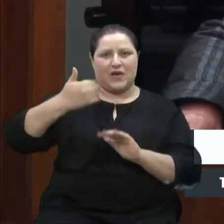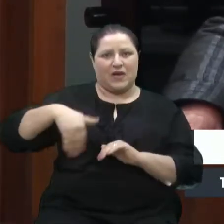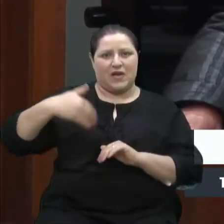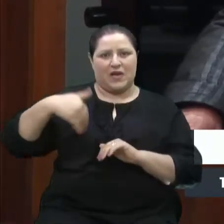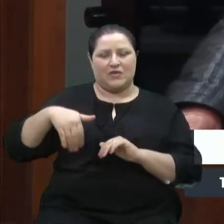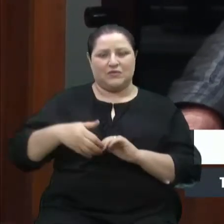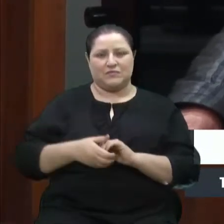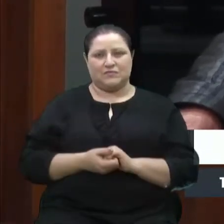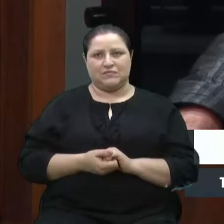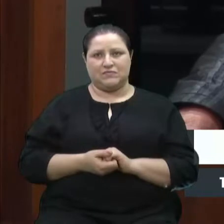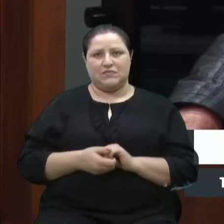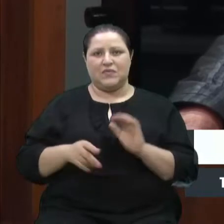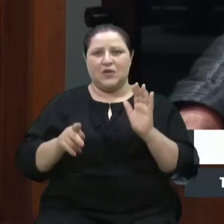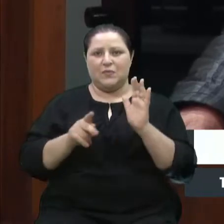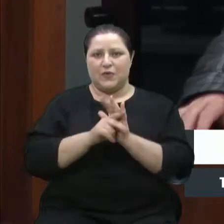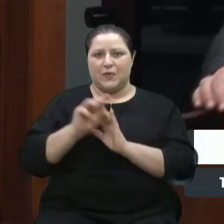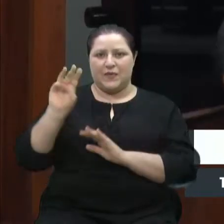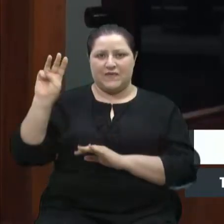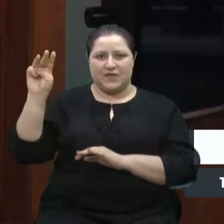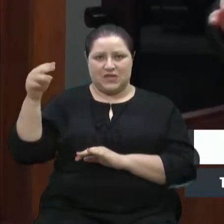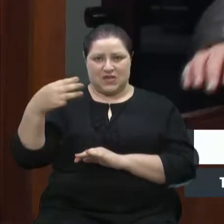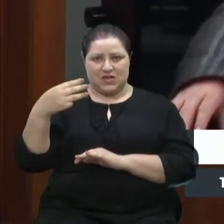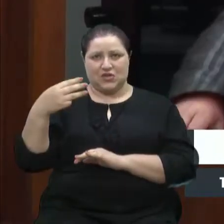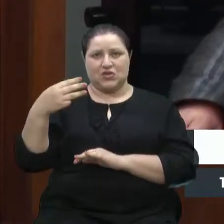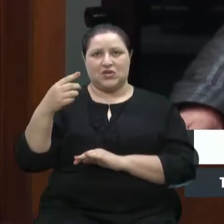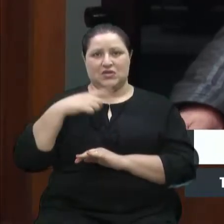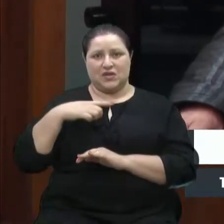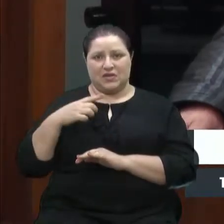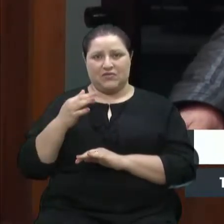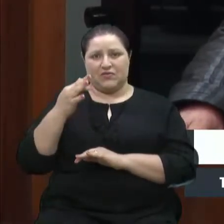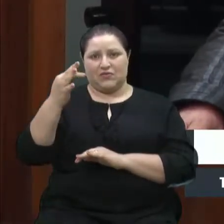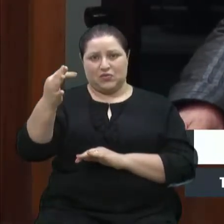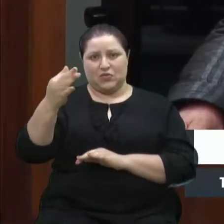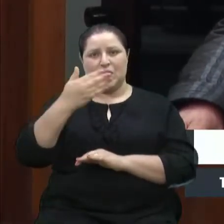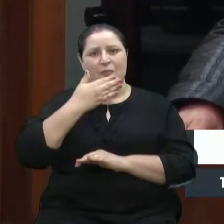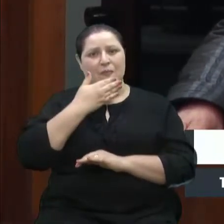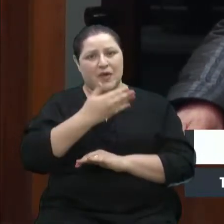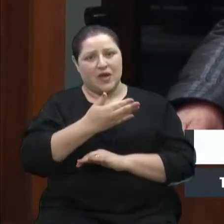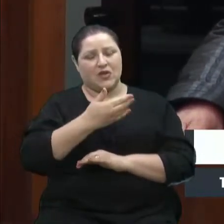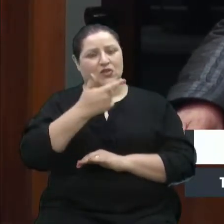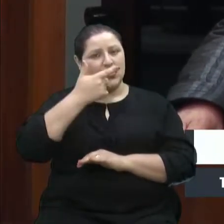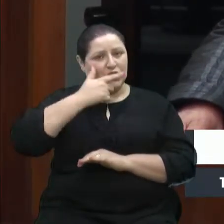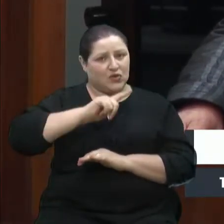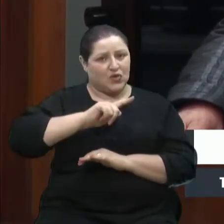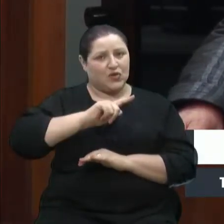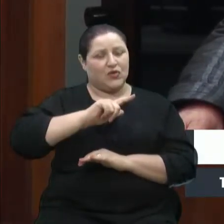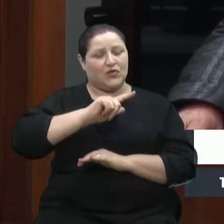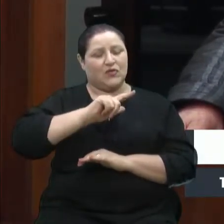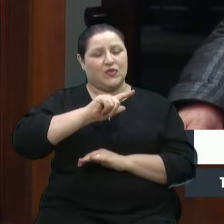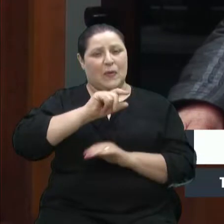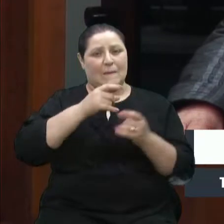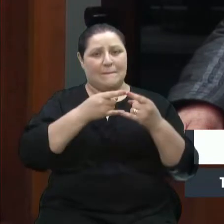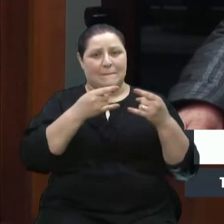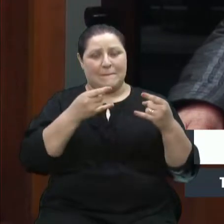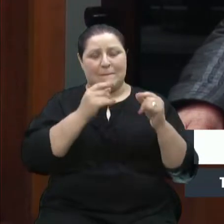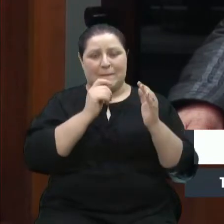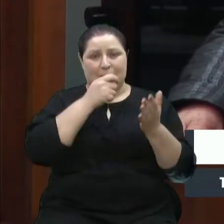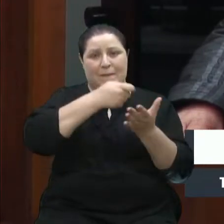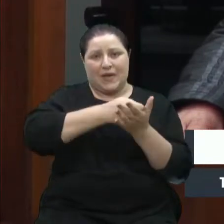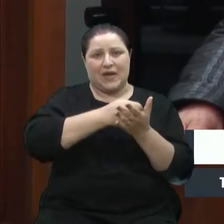a própria amizade tem tem daqui em poucos dias vai pedir reajuste de novo da passagem do transporte